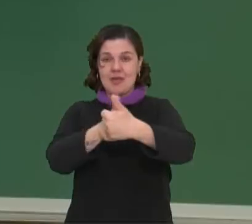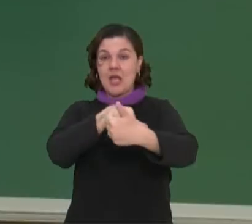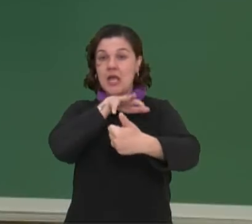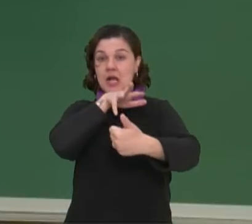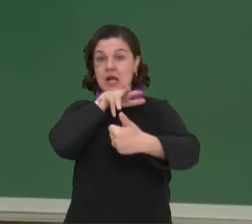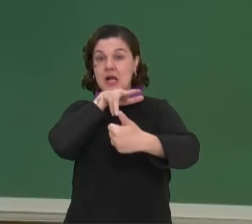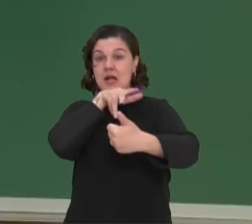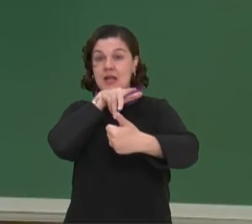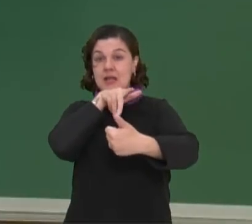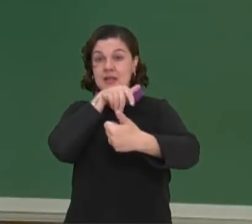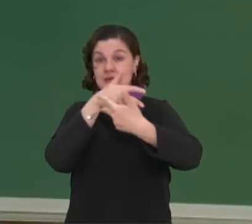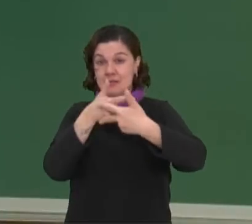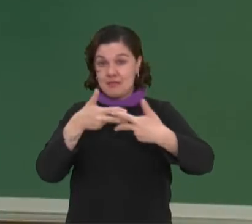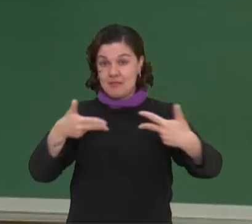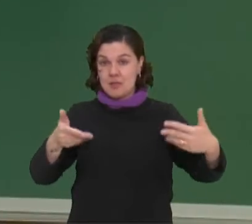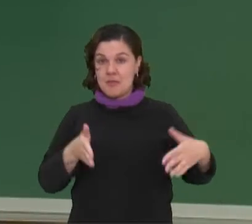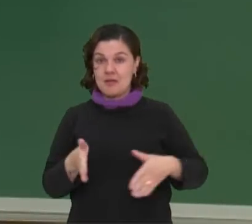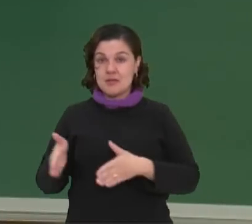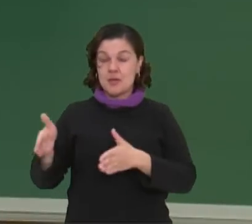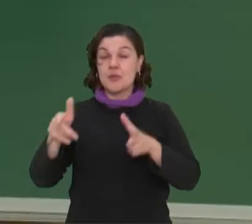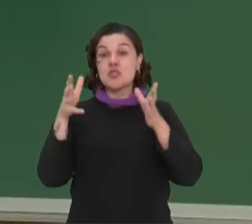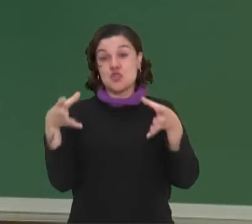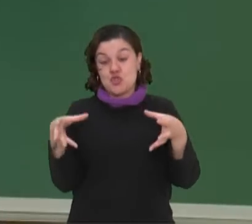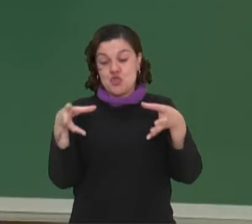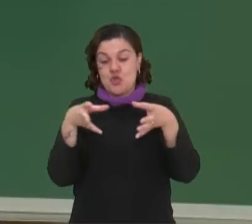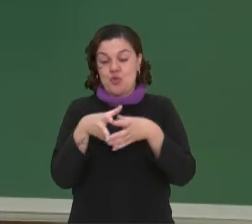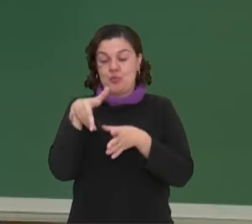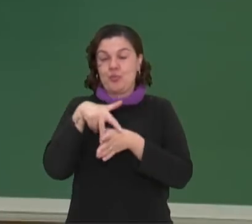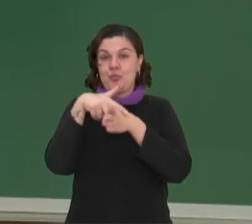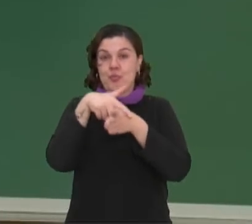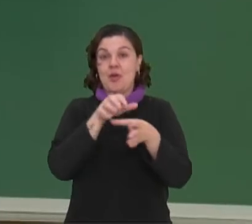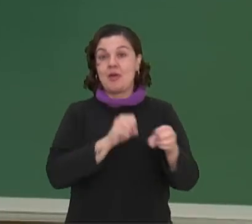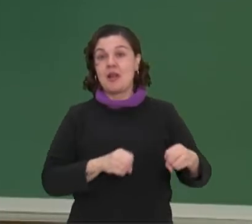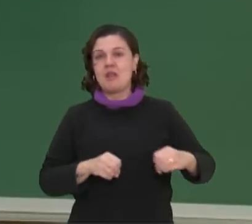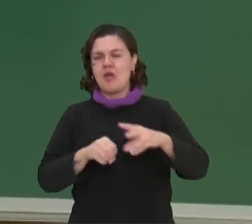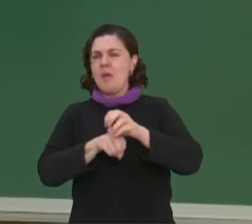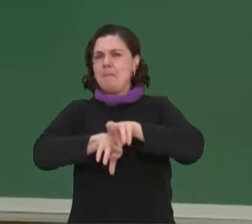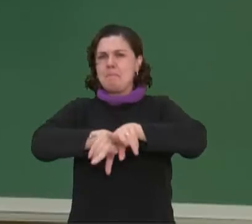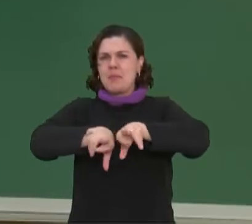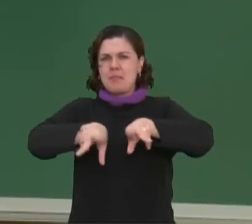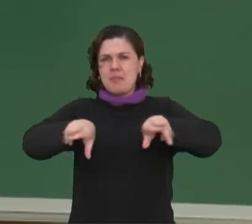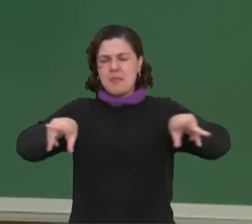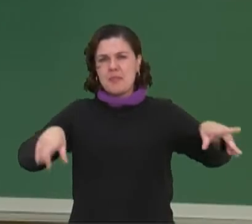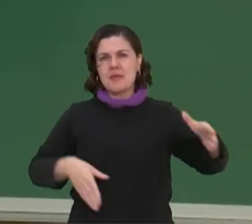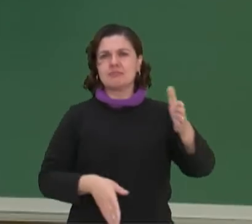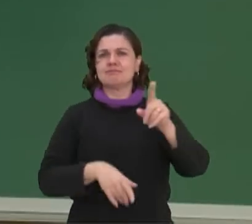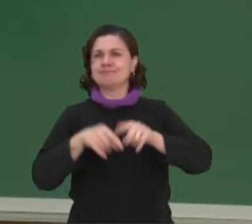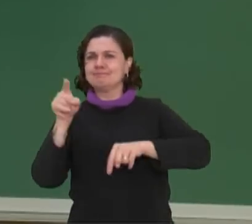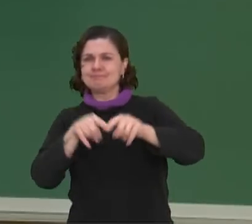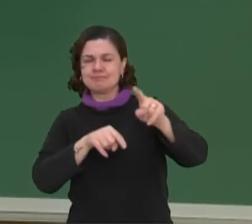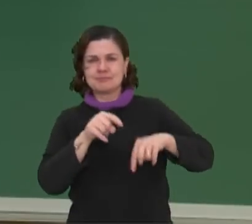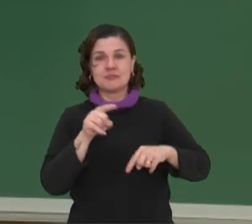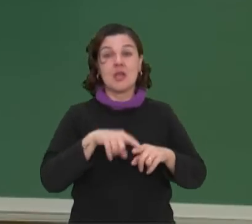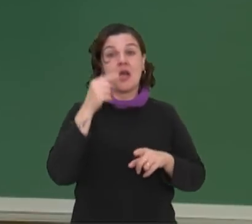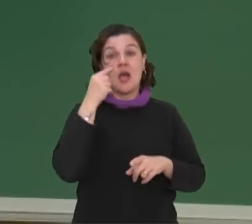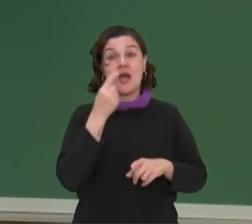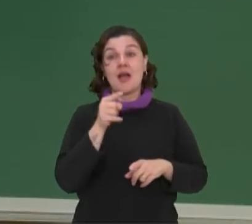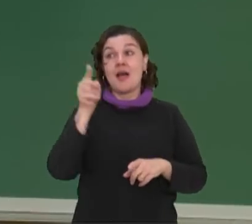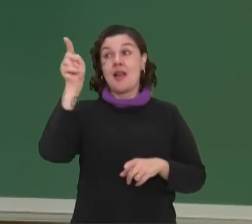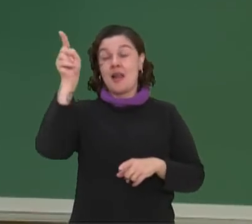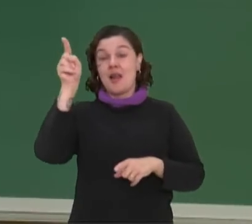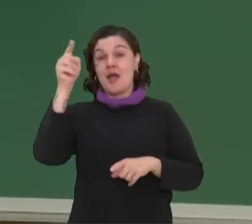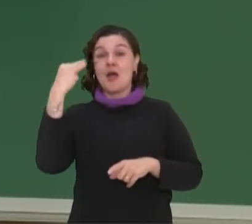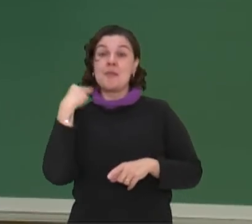animais pelos caminhos. Os tropeiros passaram a levar os mais variados produtos para Minas Gerais. Se lá